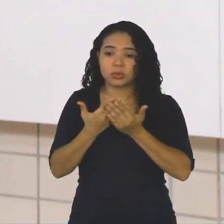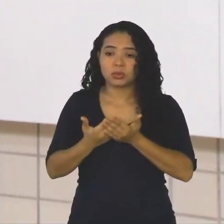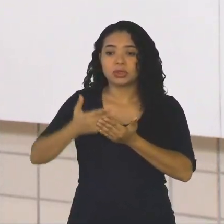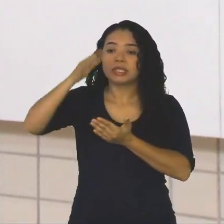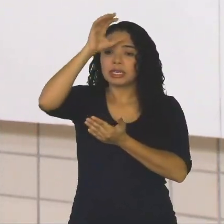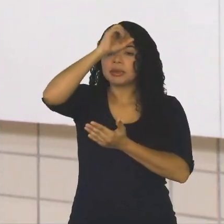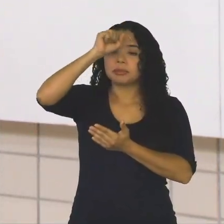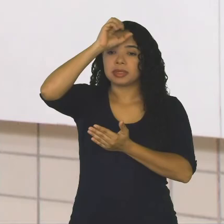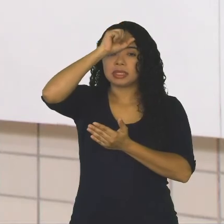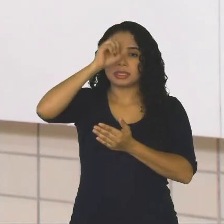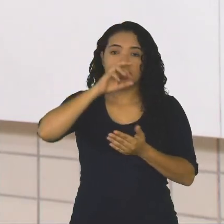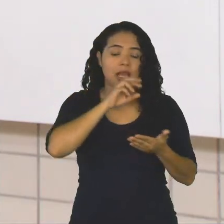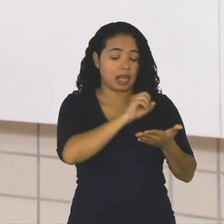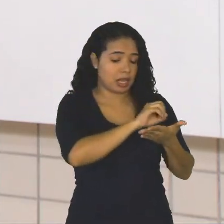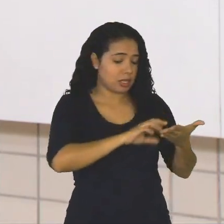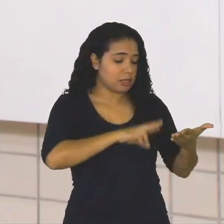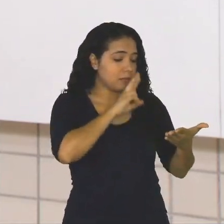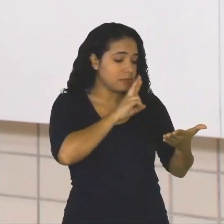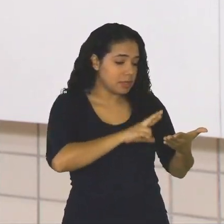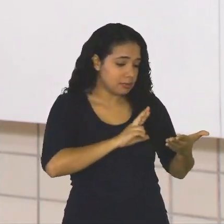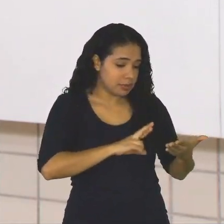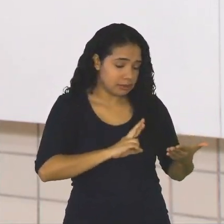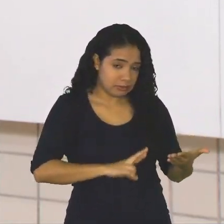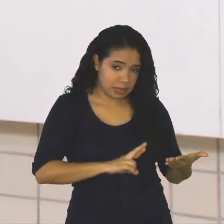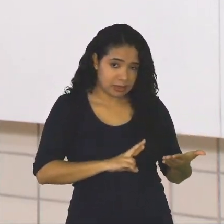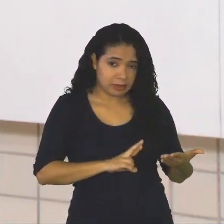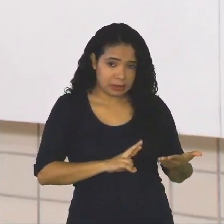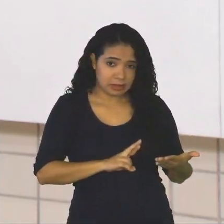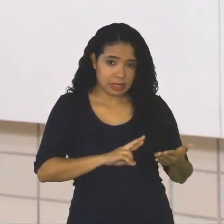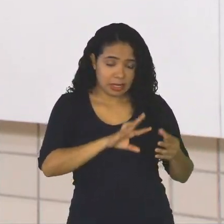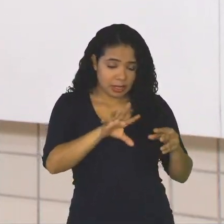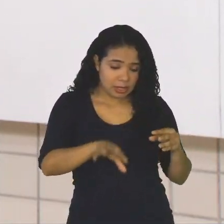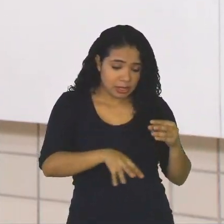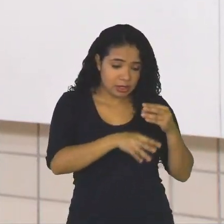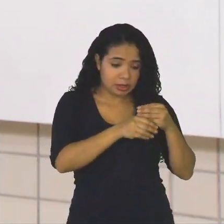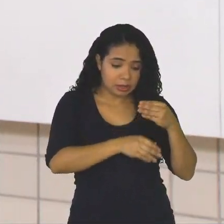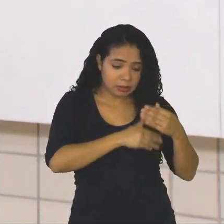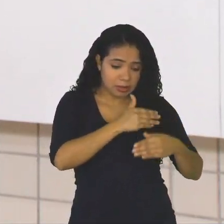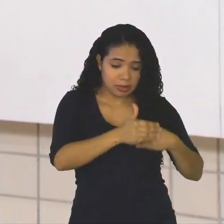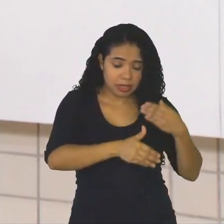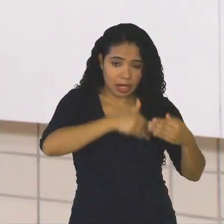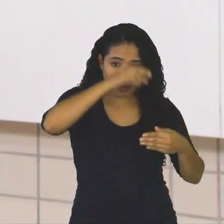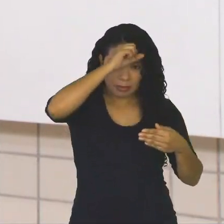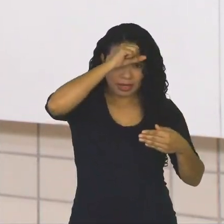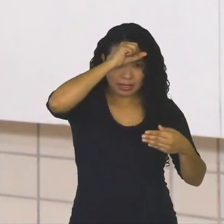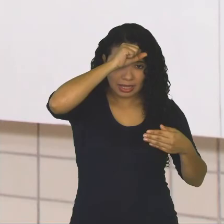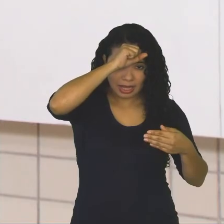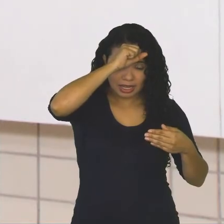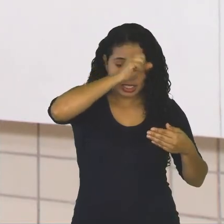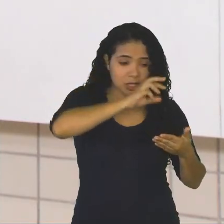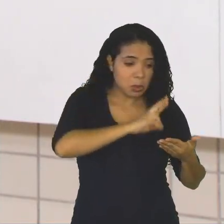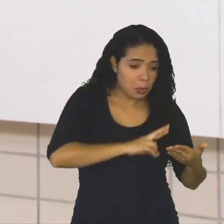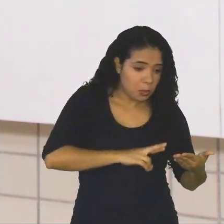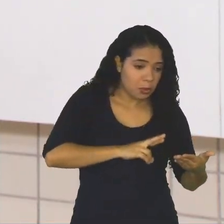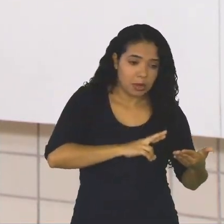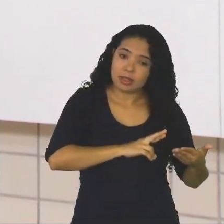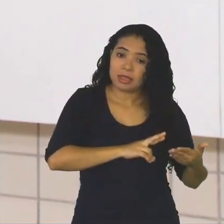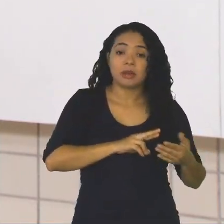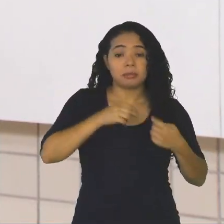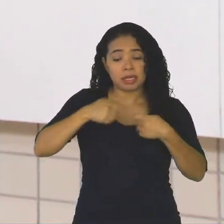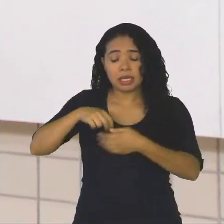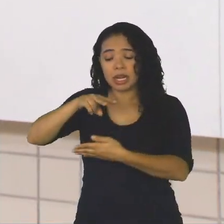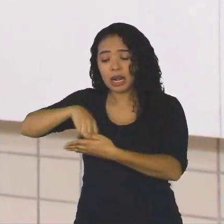só responder atividade não vai completar esse processo seu de aprendizado. Você tem que assistir às aulas,